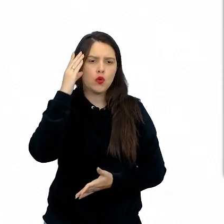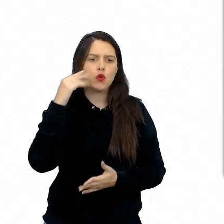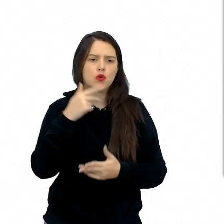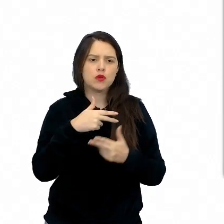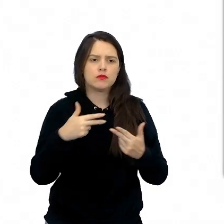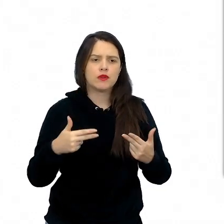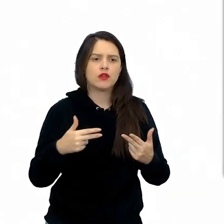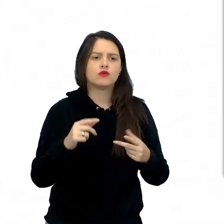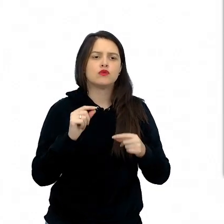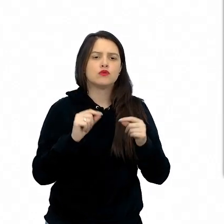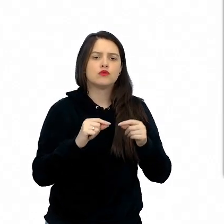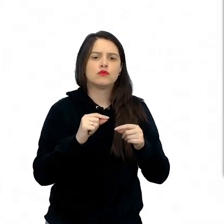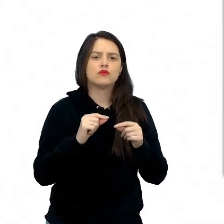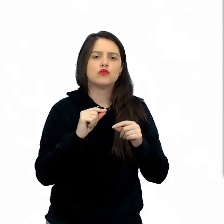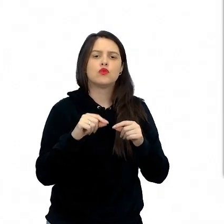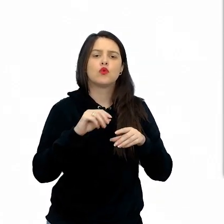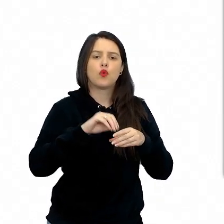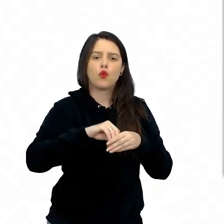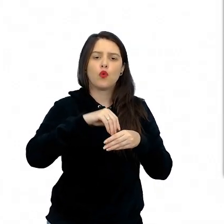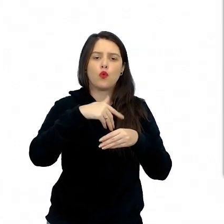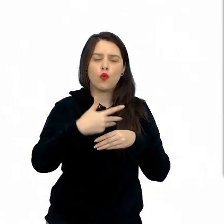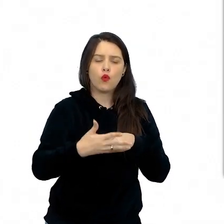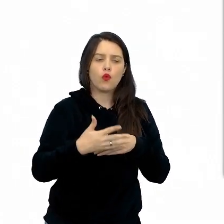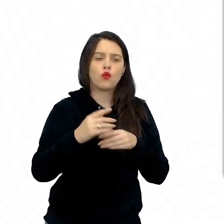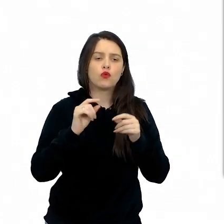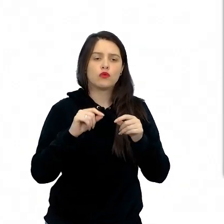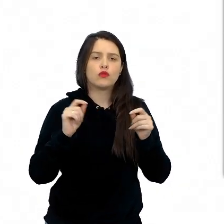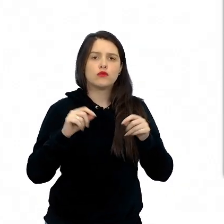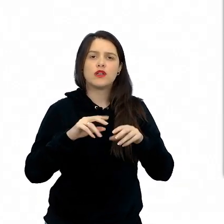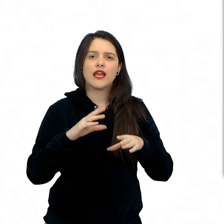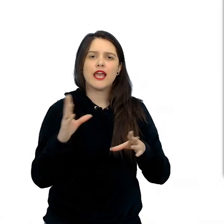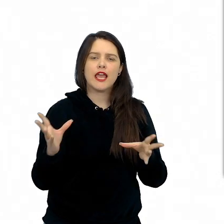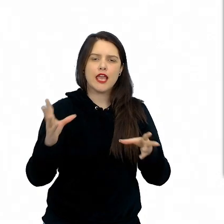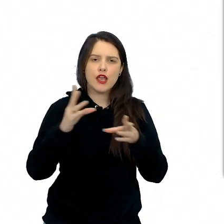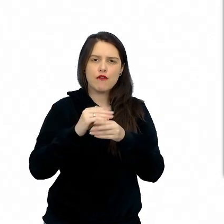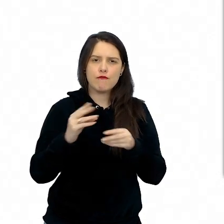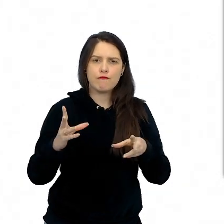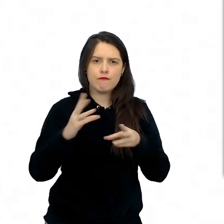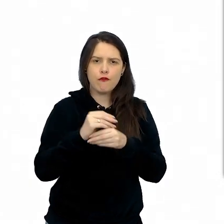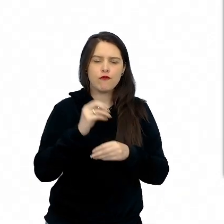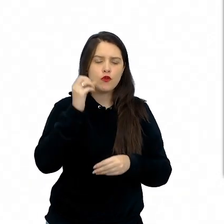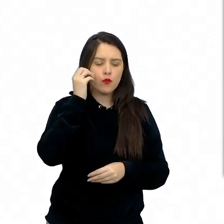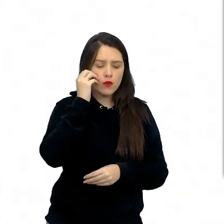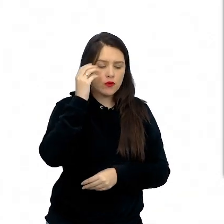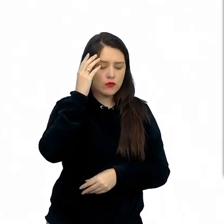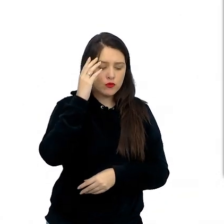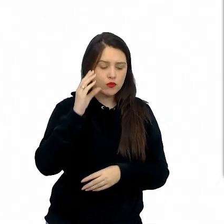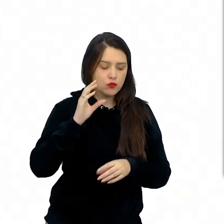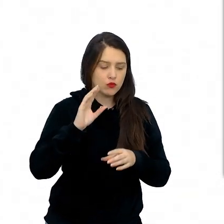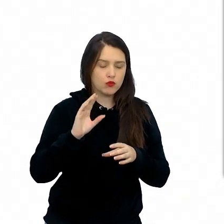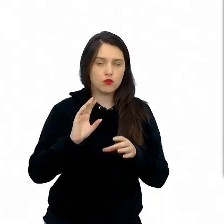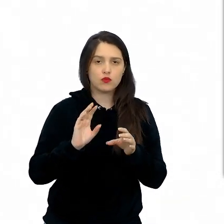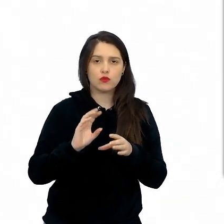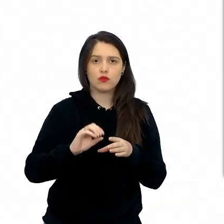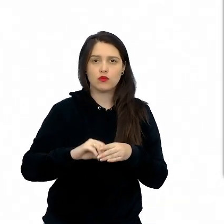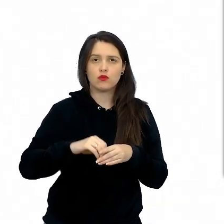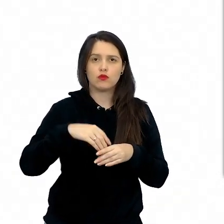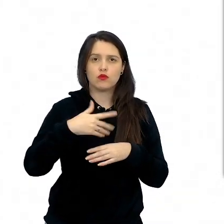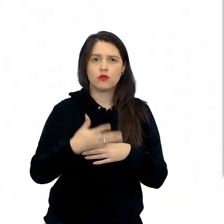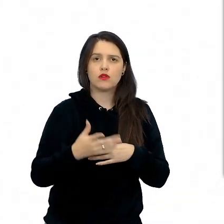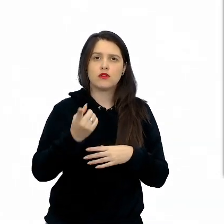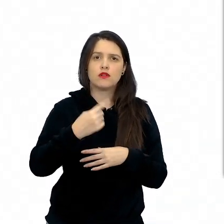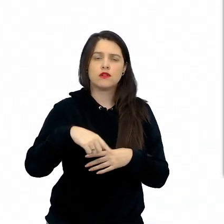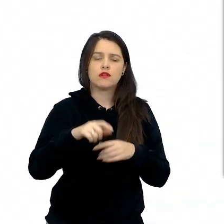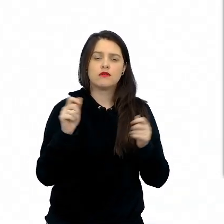2. O conhecimento do conteúdo da disciplina, que engloba o conhecimento do do conteúdo comum, que é aquele